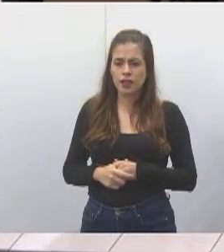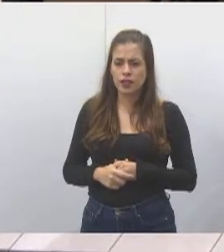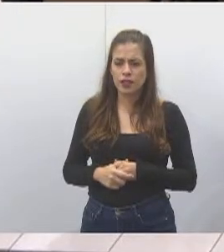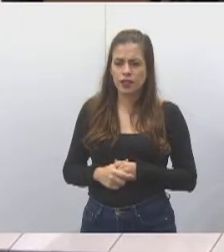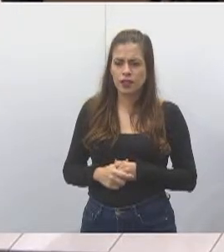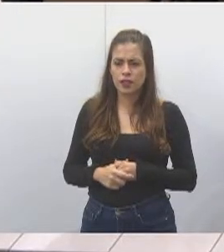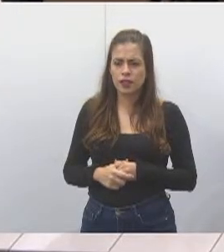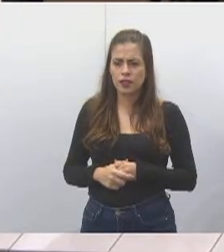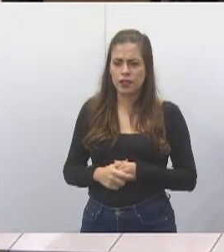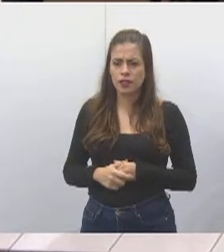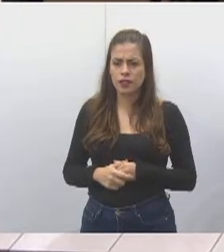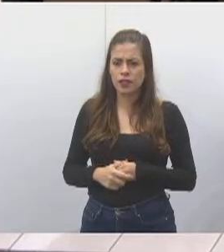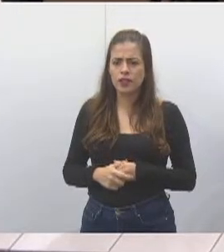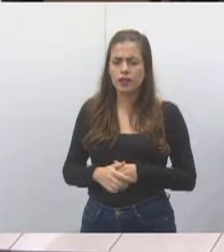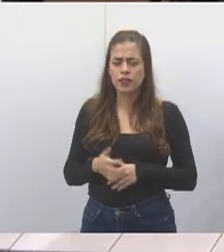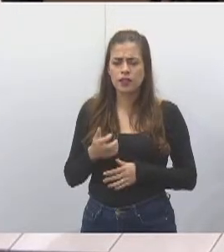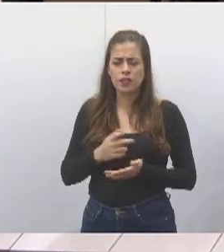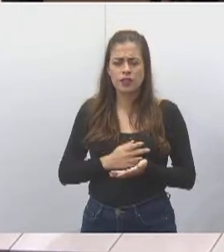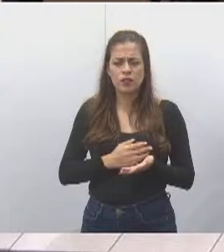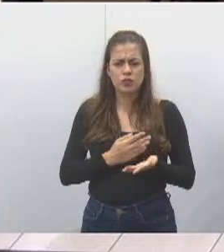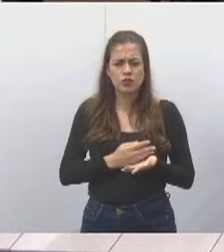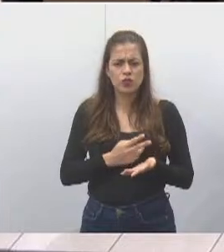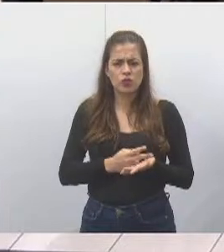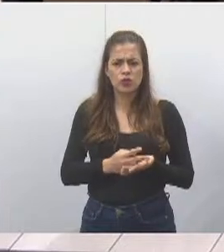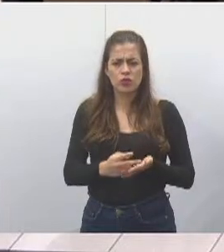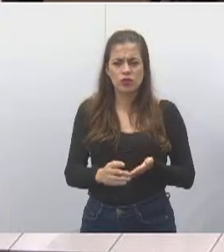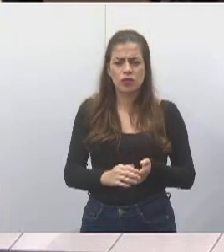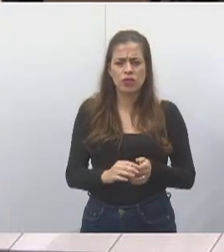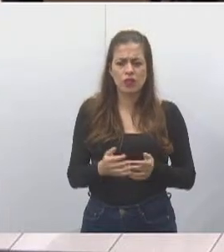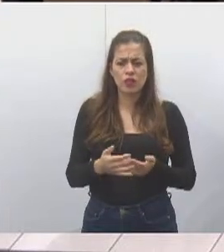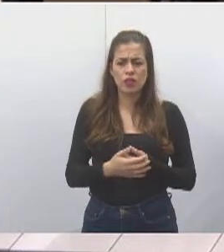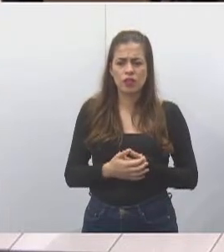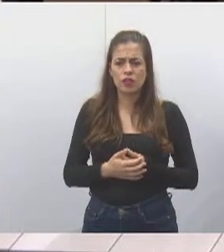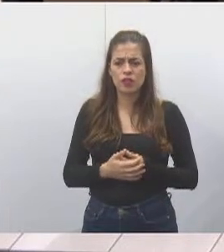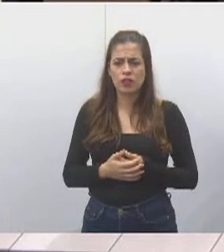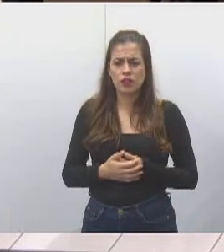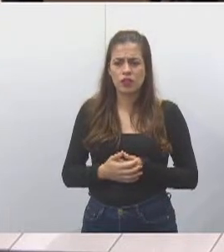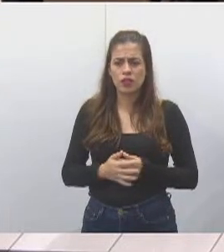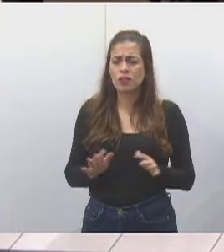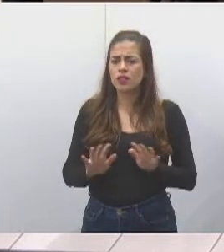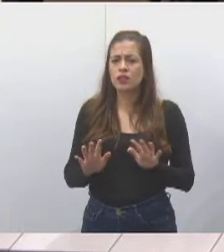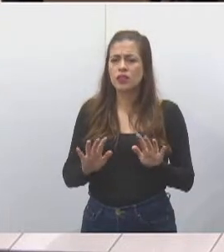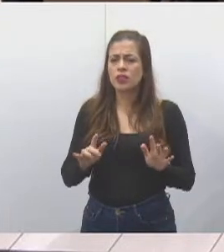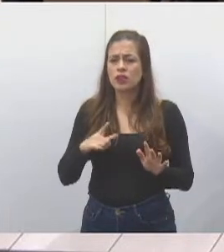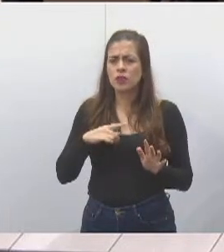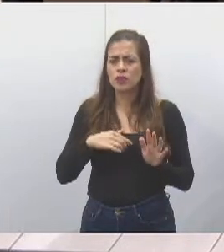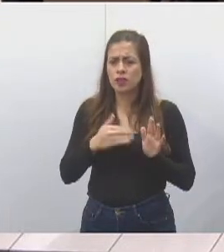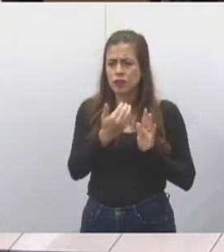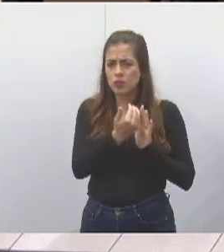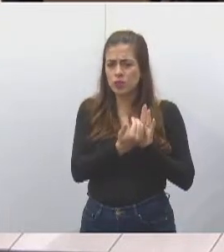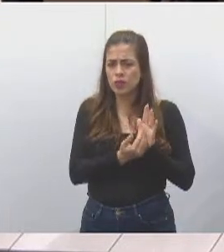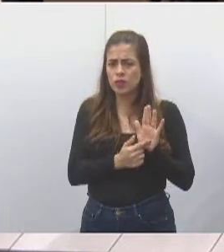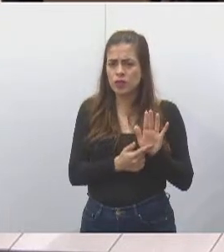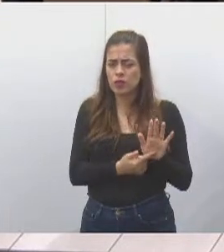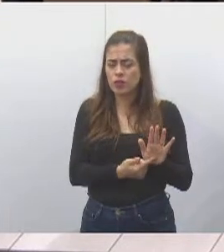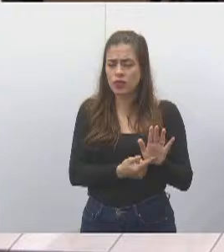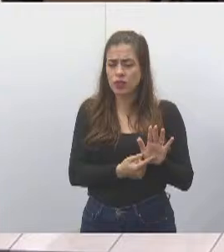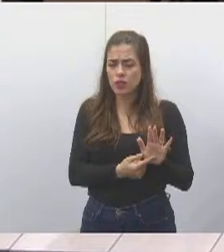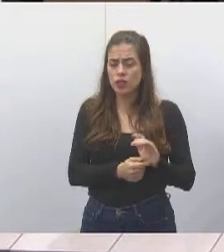Não, deixa eu seguir aqui o... Pode falar. Não, tem aqui o protocolo aqui, tá?